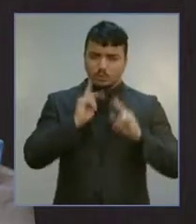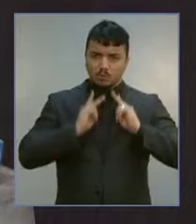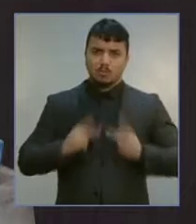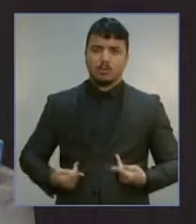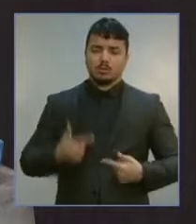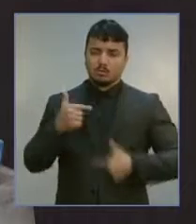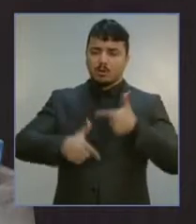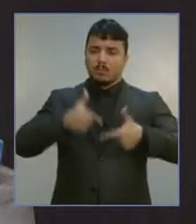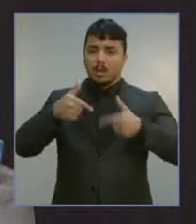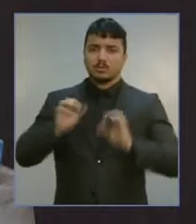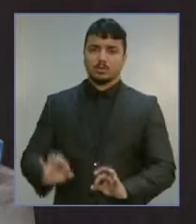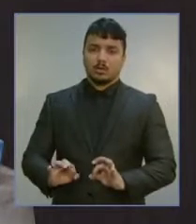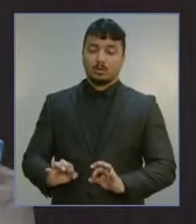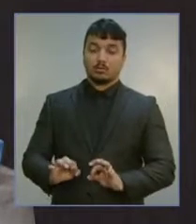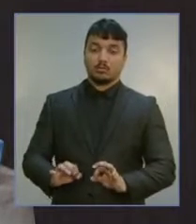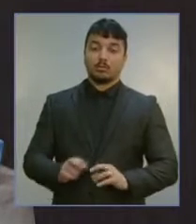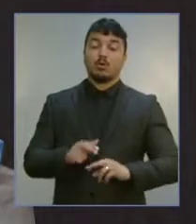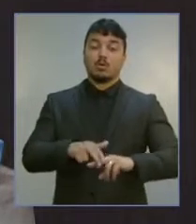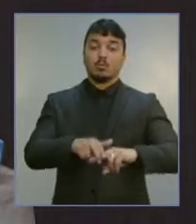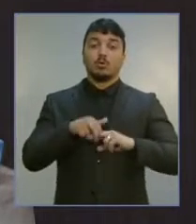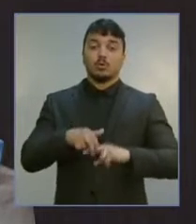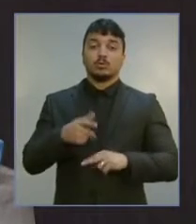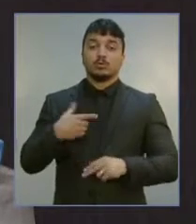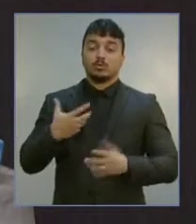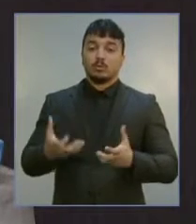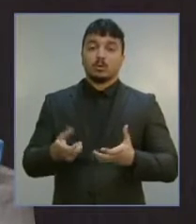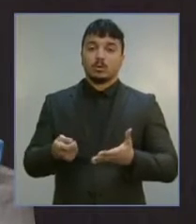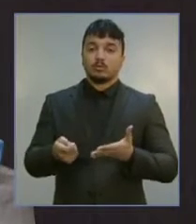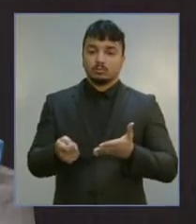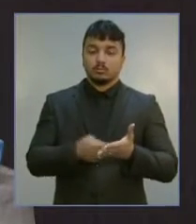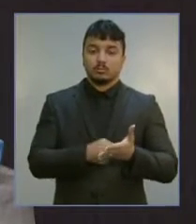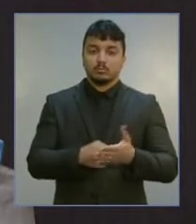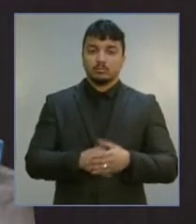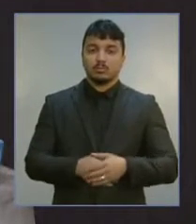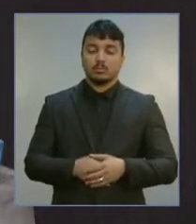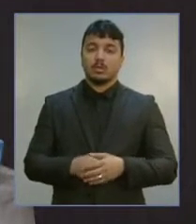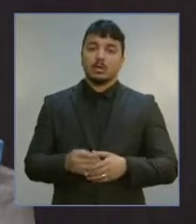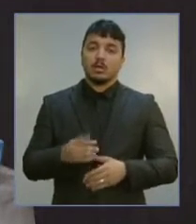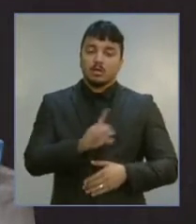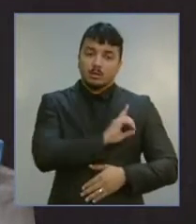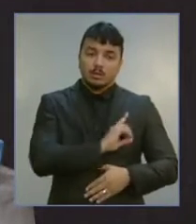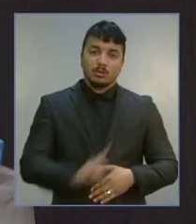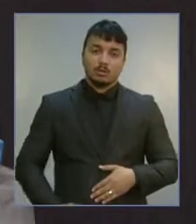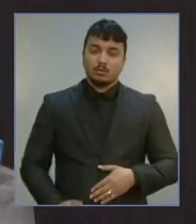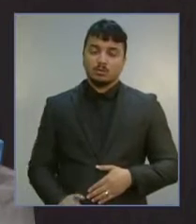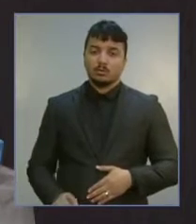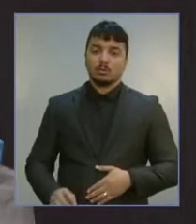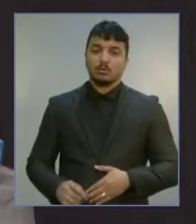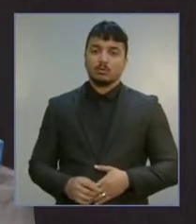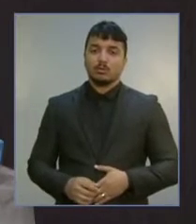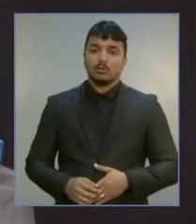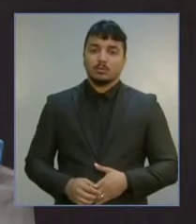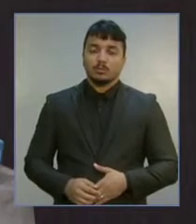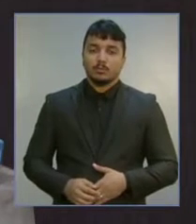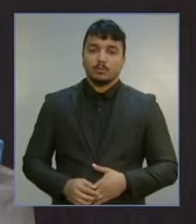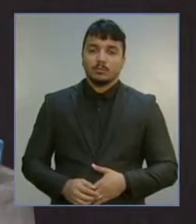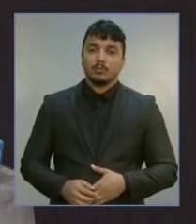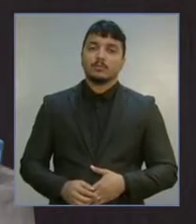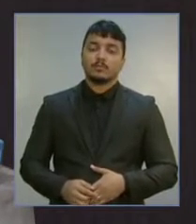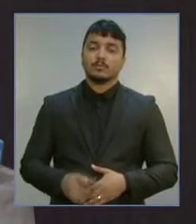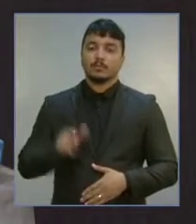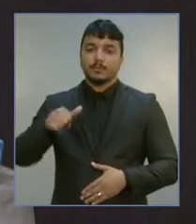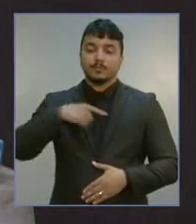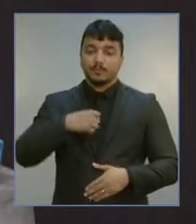decente por isso mesmo eu queria sublinhar os deputados que fizeram conosco que é que